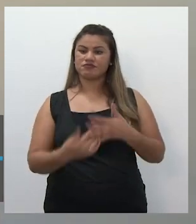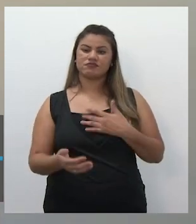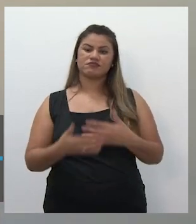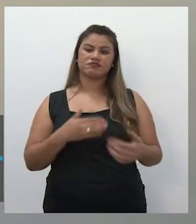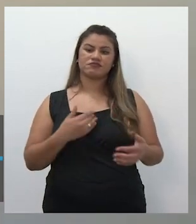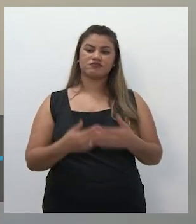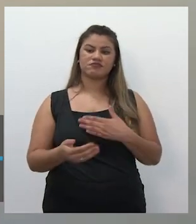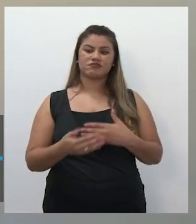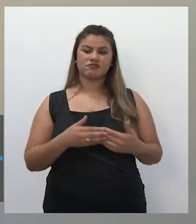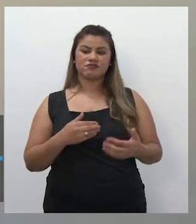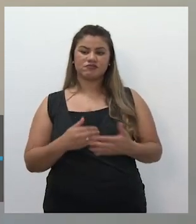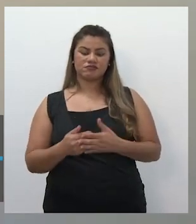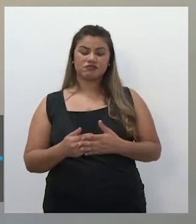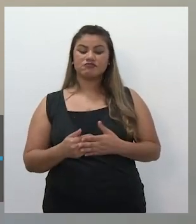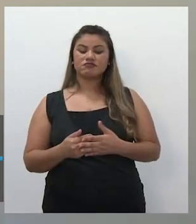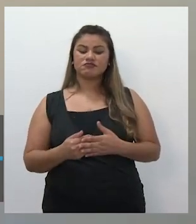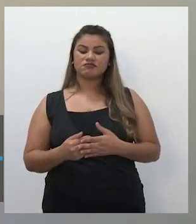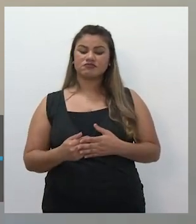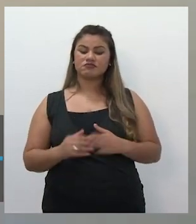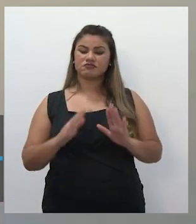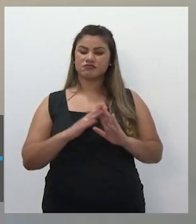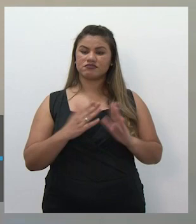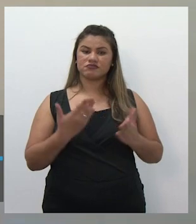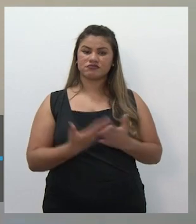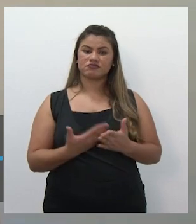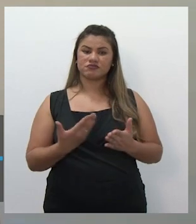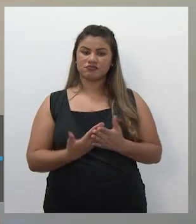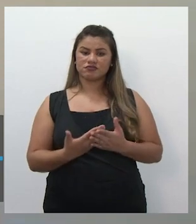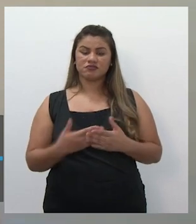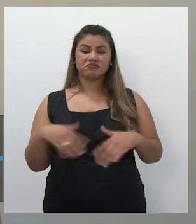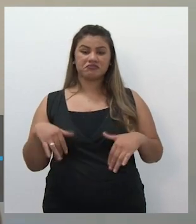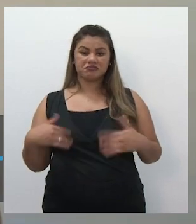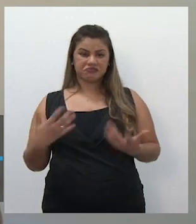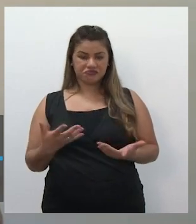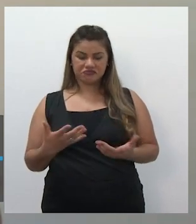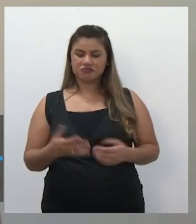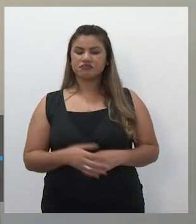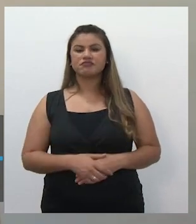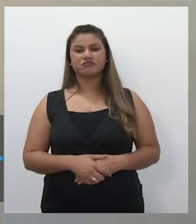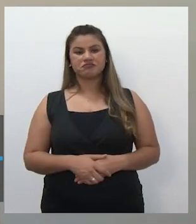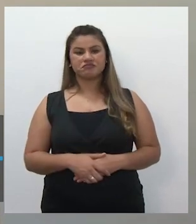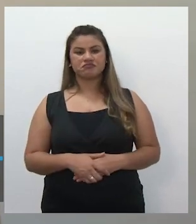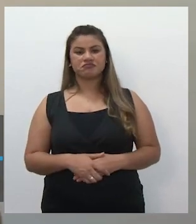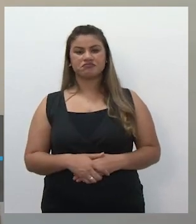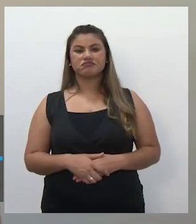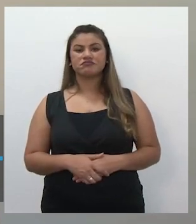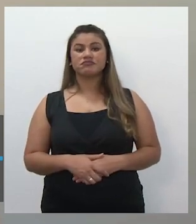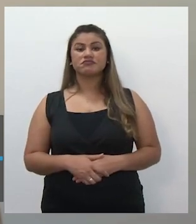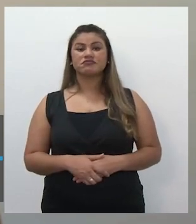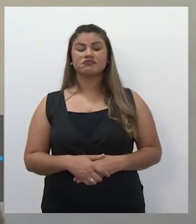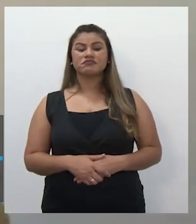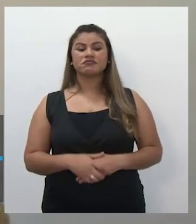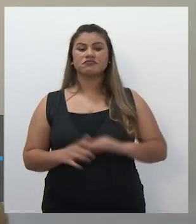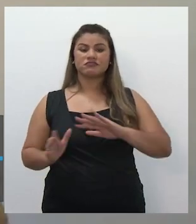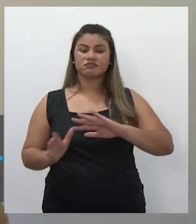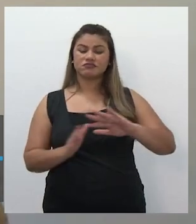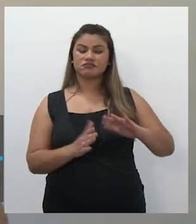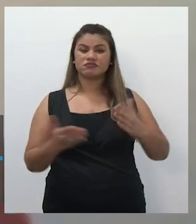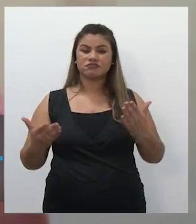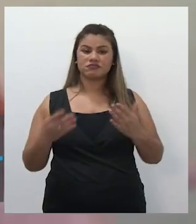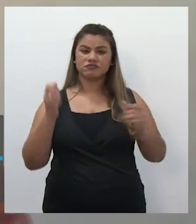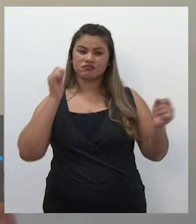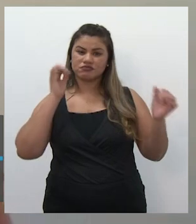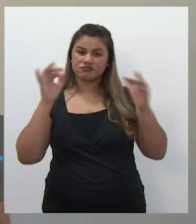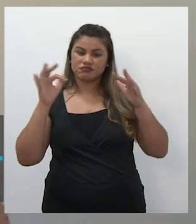independente da escola que ele estude. Então, agora, a gente vai pensar um pouquinho em cima